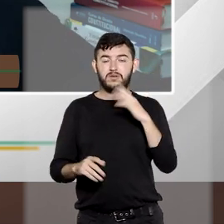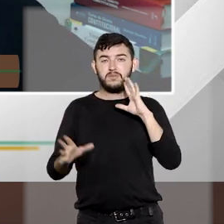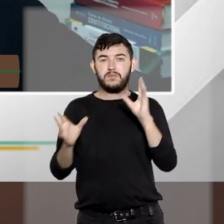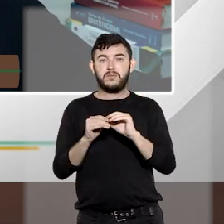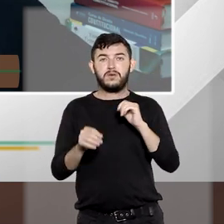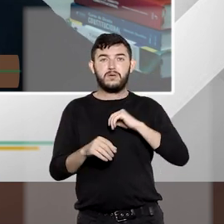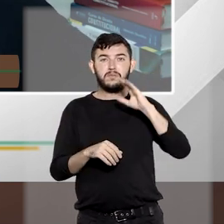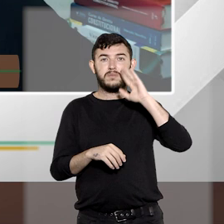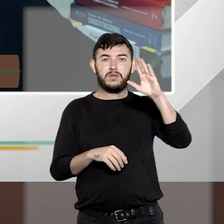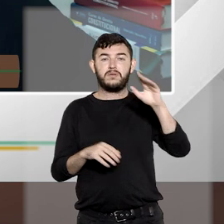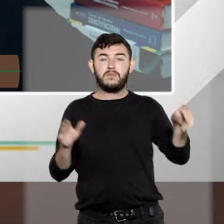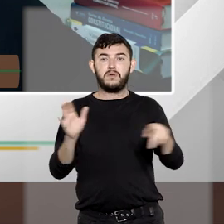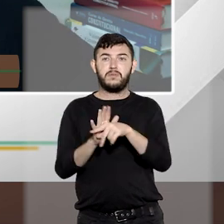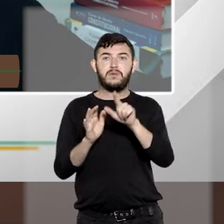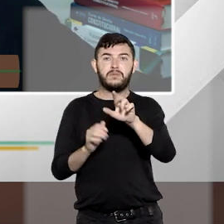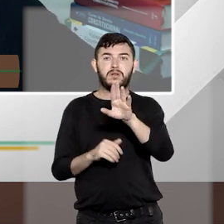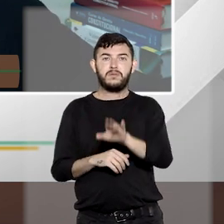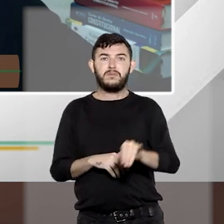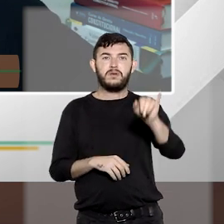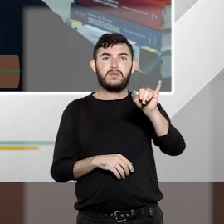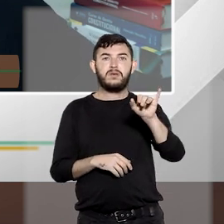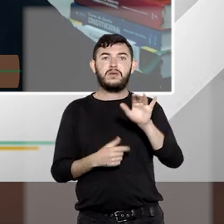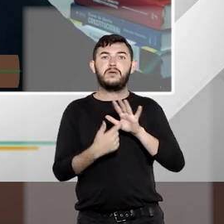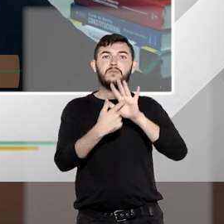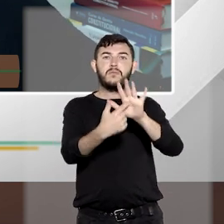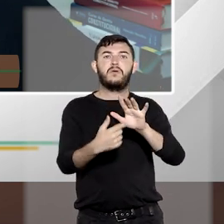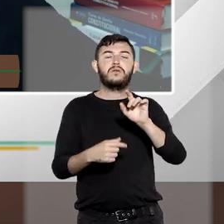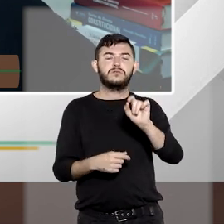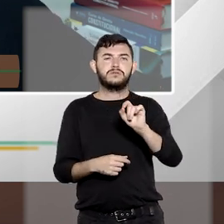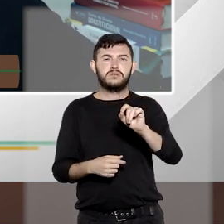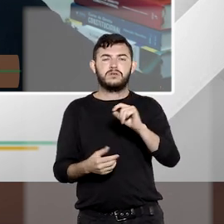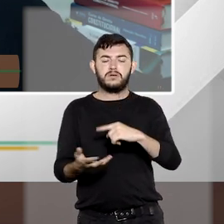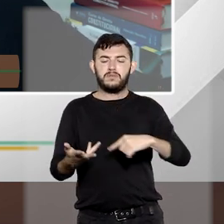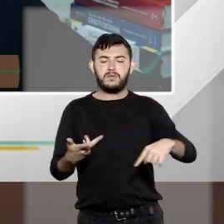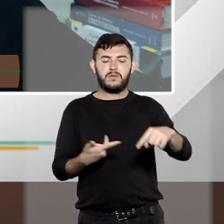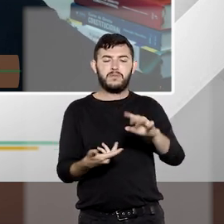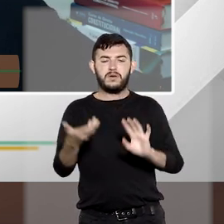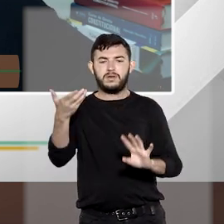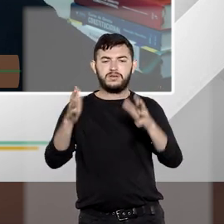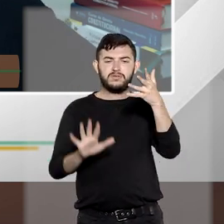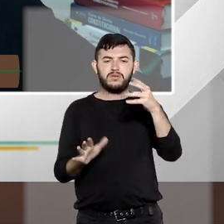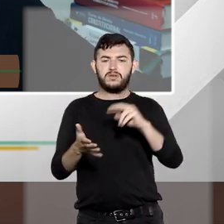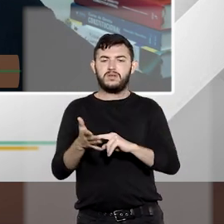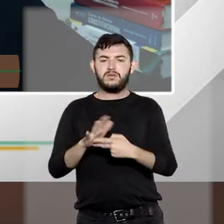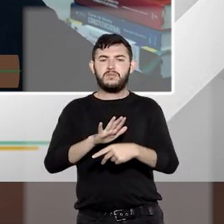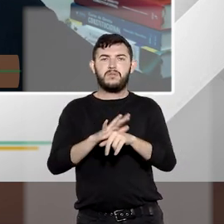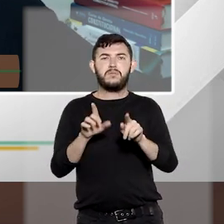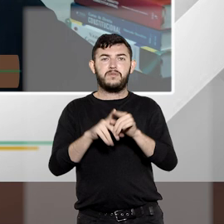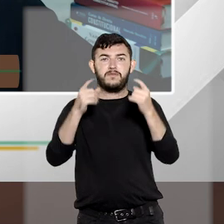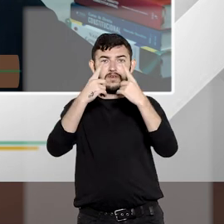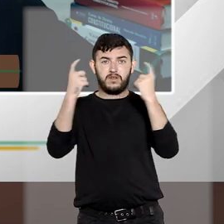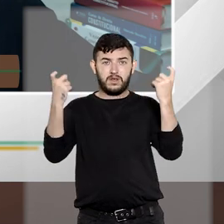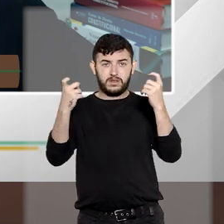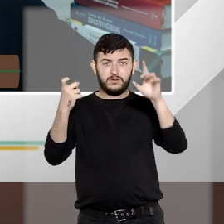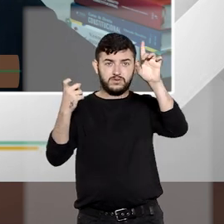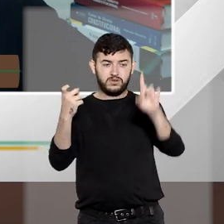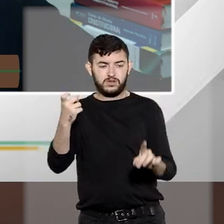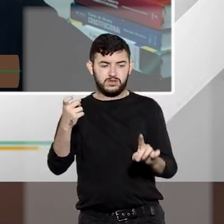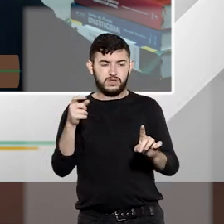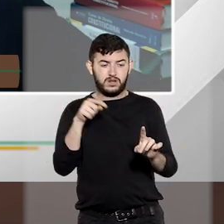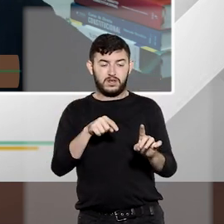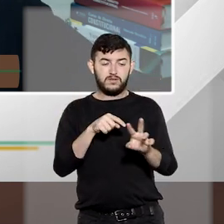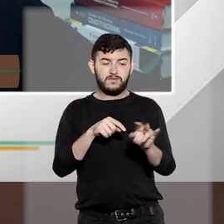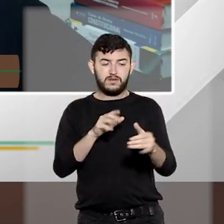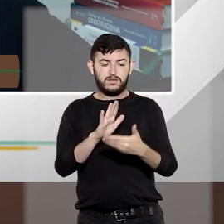coração da LBI, é o que vai colocar fim a diversos celeumas, a diversas situações de violação de direitos das pessoas com